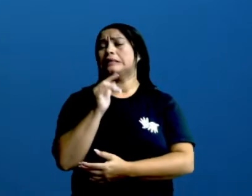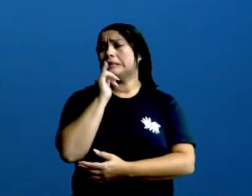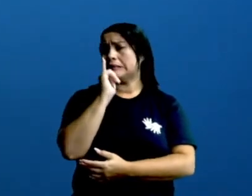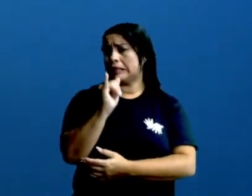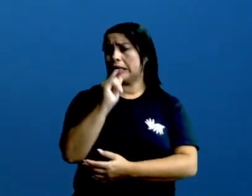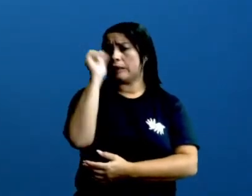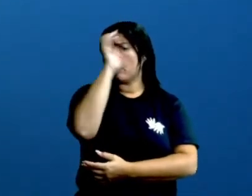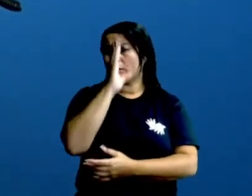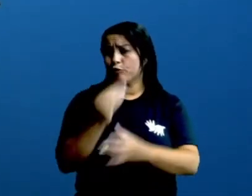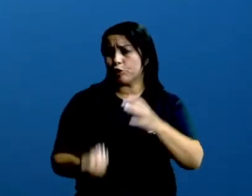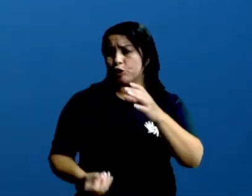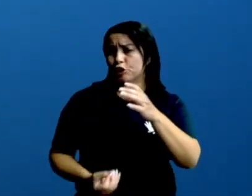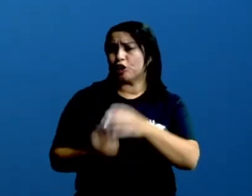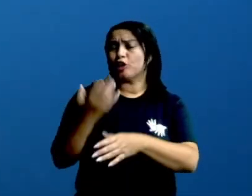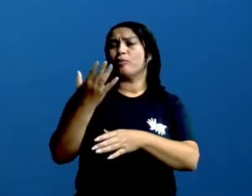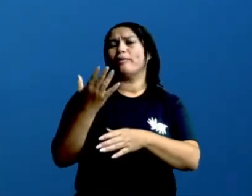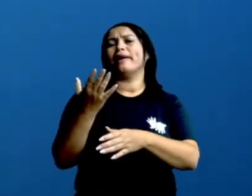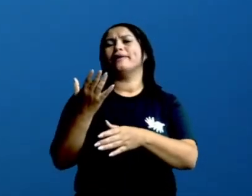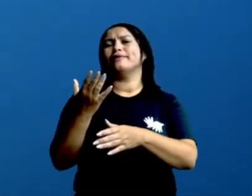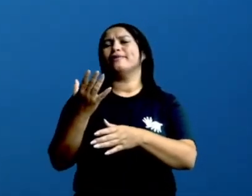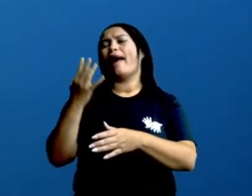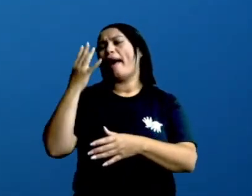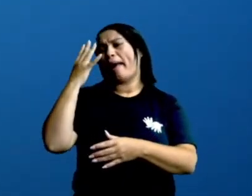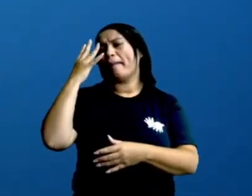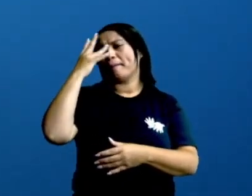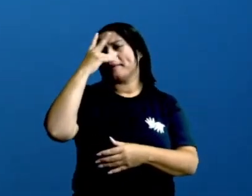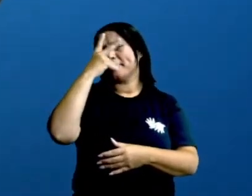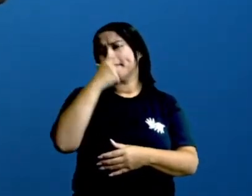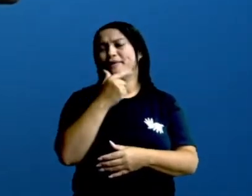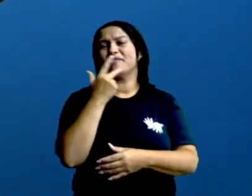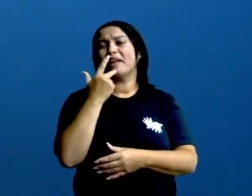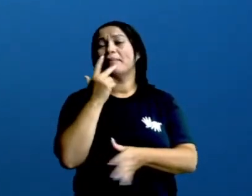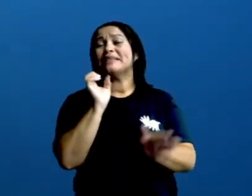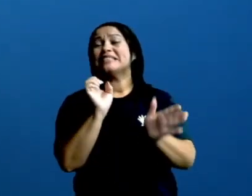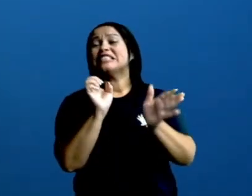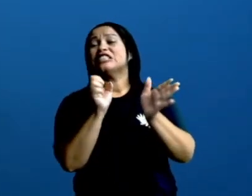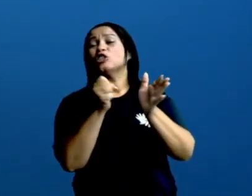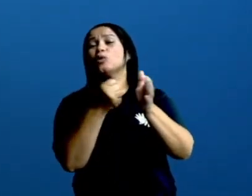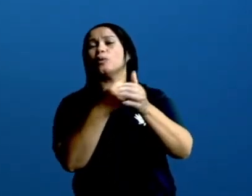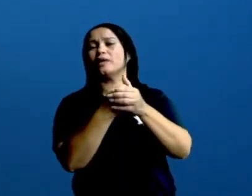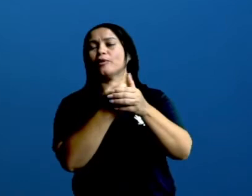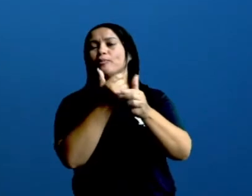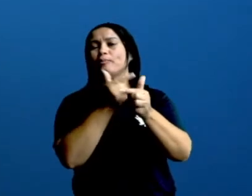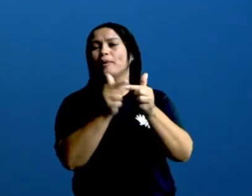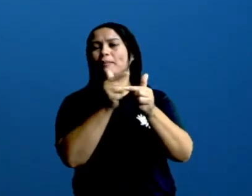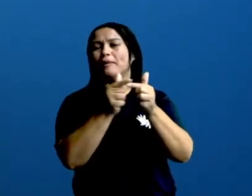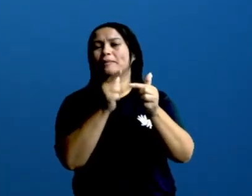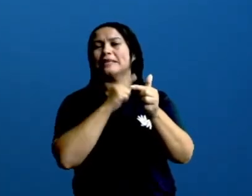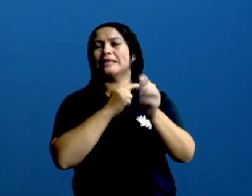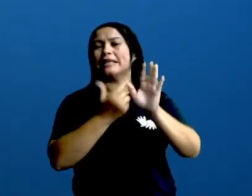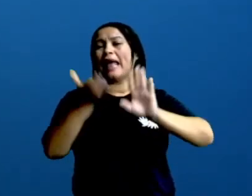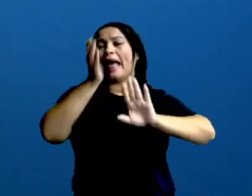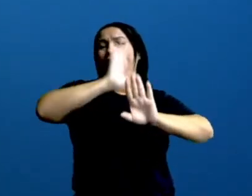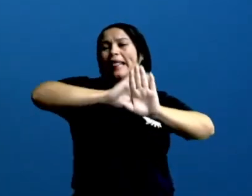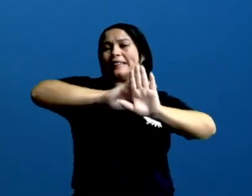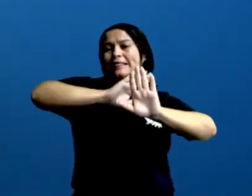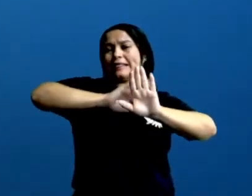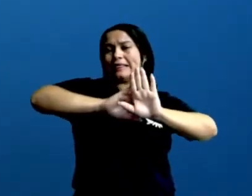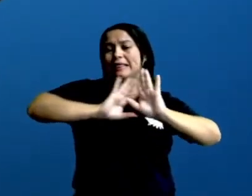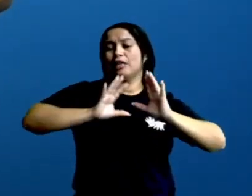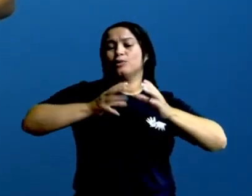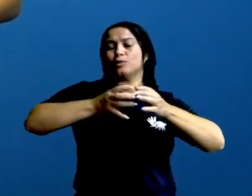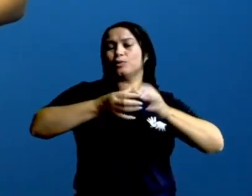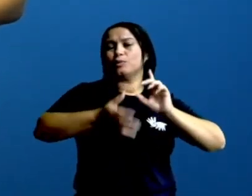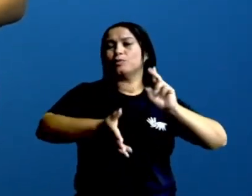foi descoberto é uma forma bonitinha de esconder o massacre que aconteceu aqui com os povos indígenas, com os